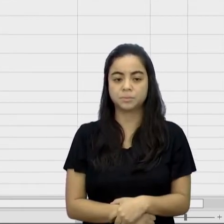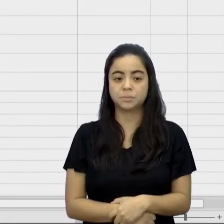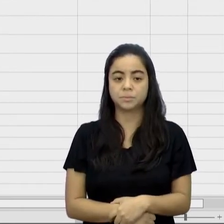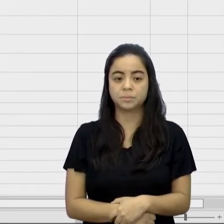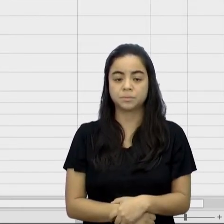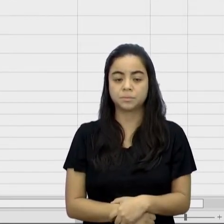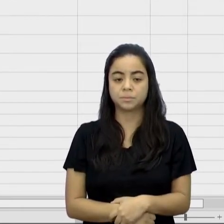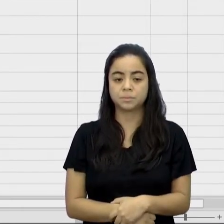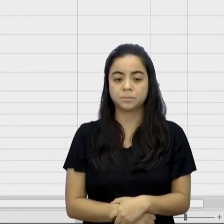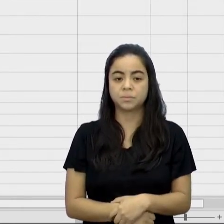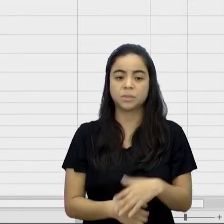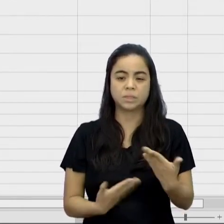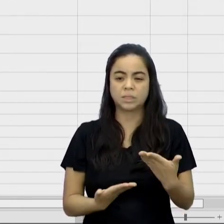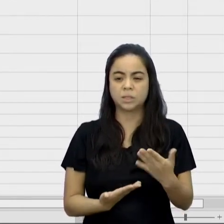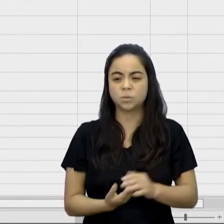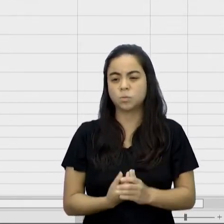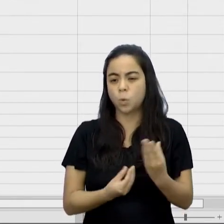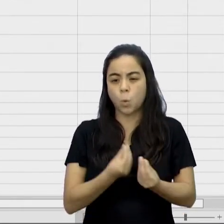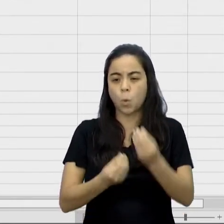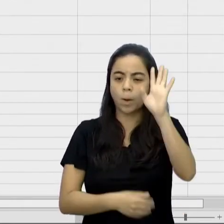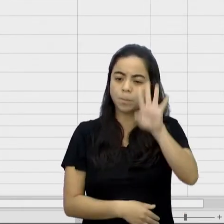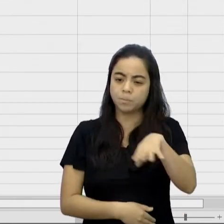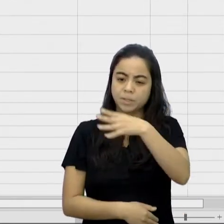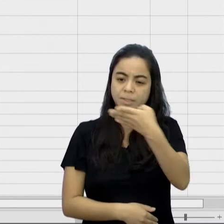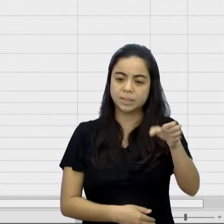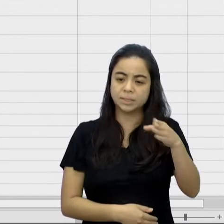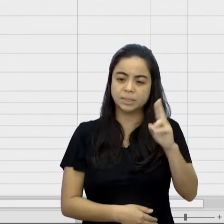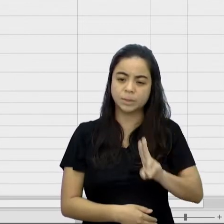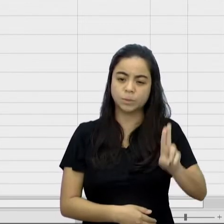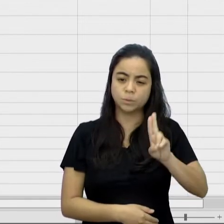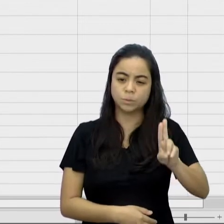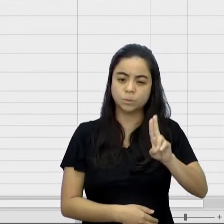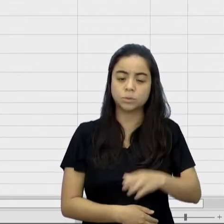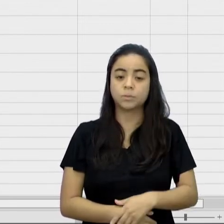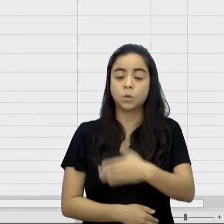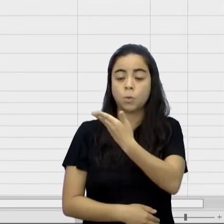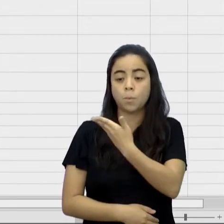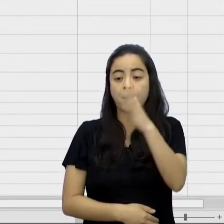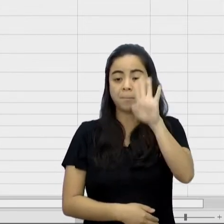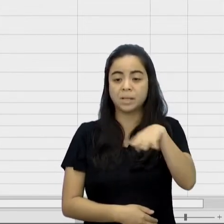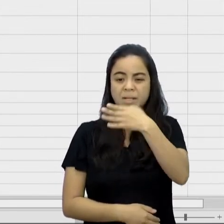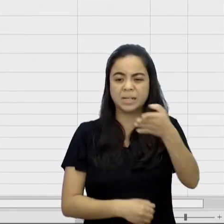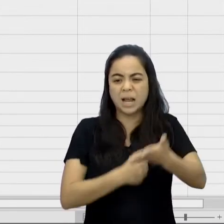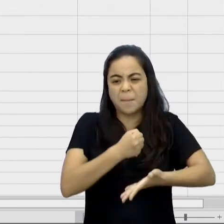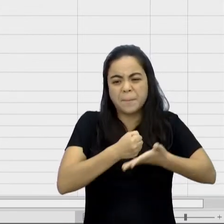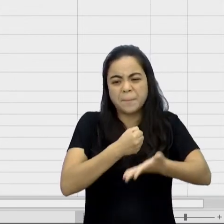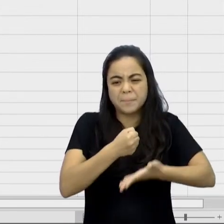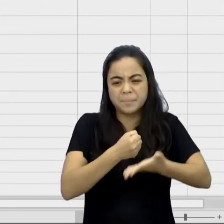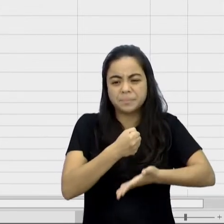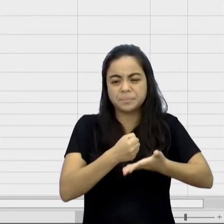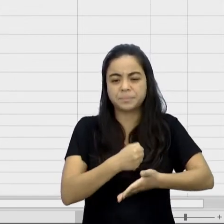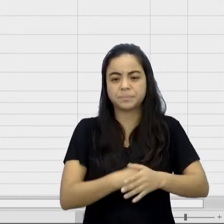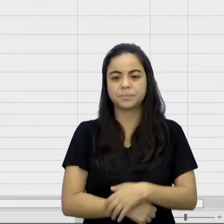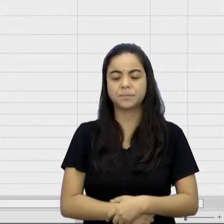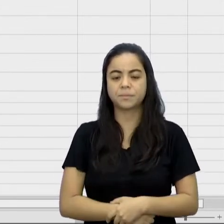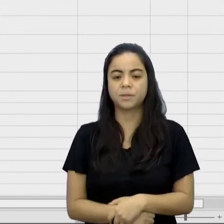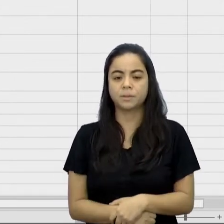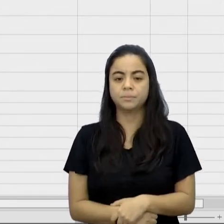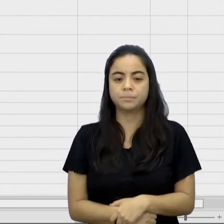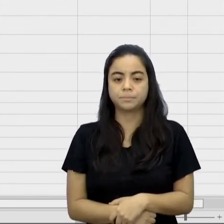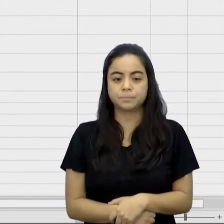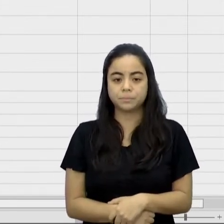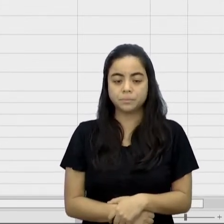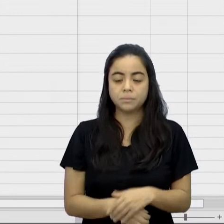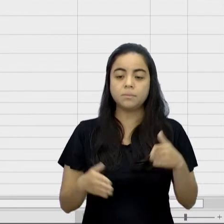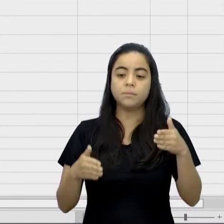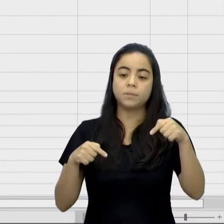que eles sabem de Excel, né? Assim, então eu deixei uma planilha bem crua mesmo, só com as tabelas. Exatamente, né? Com que... Aqui na